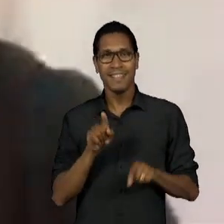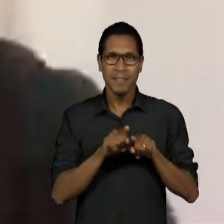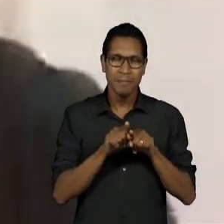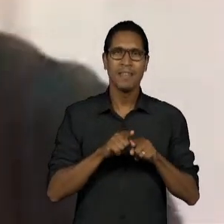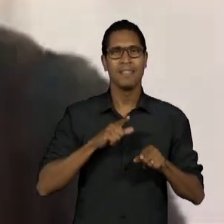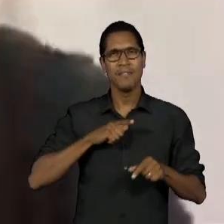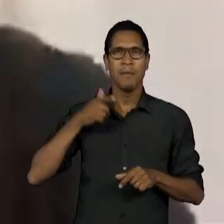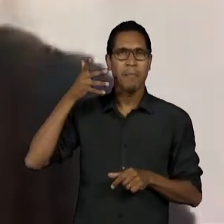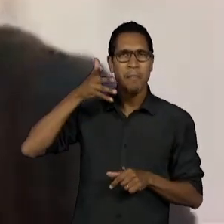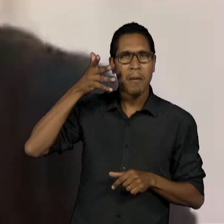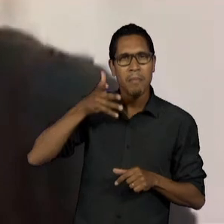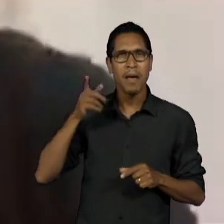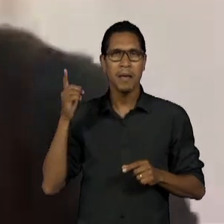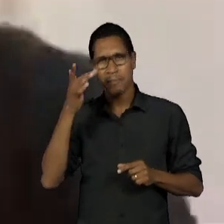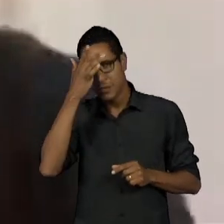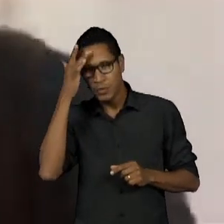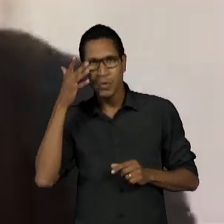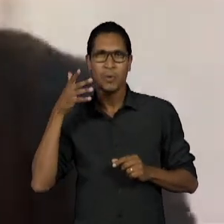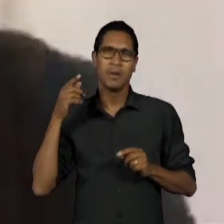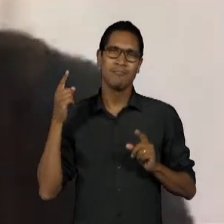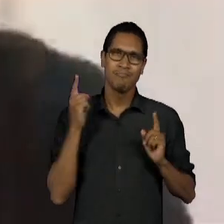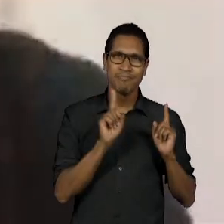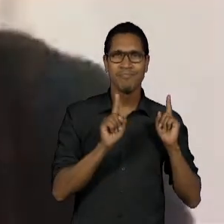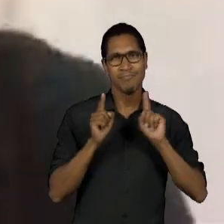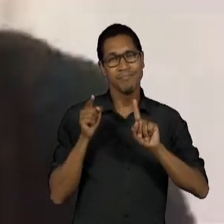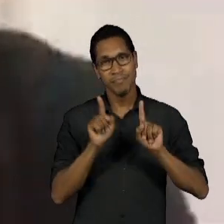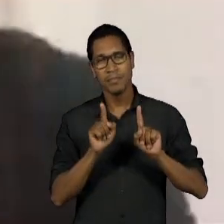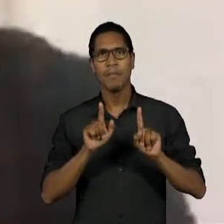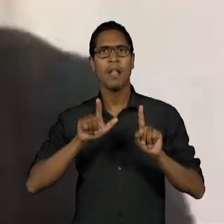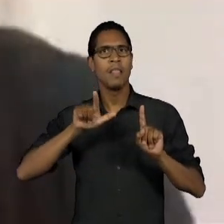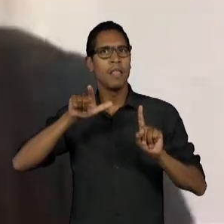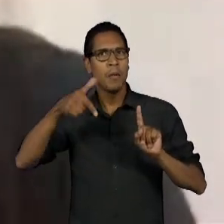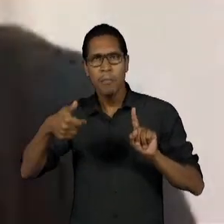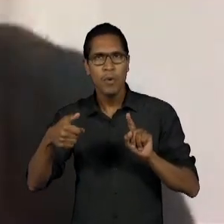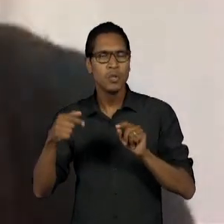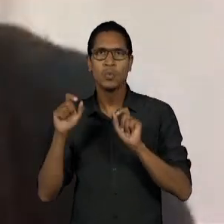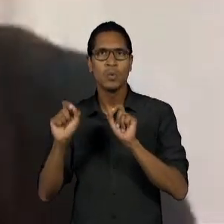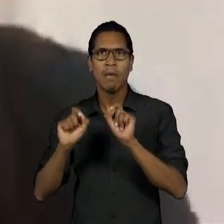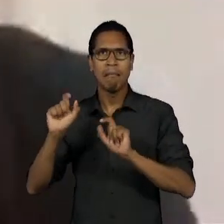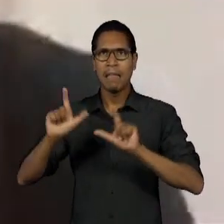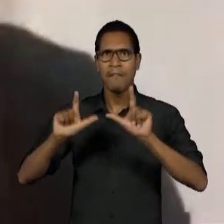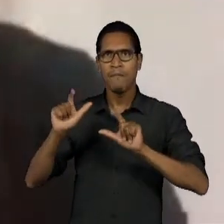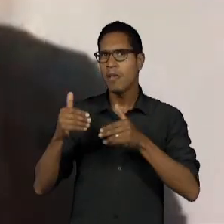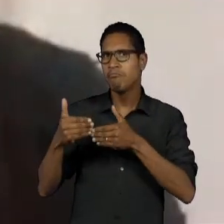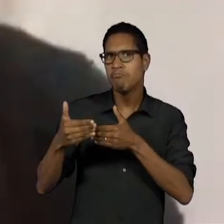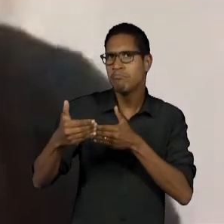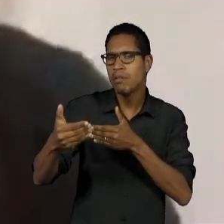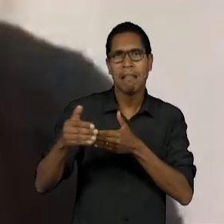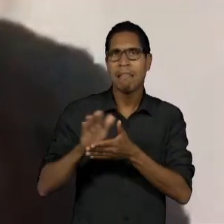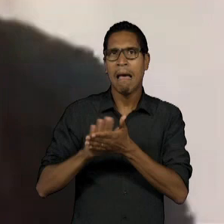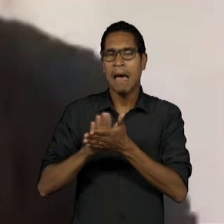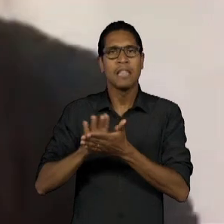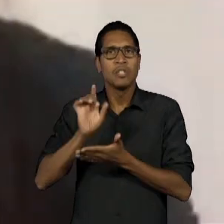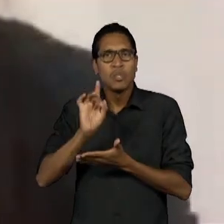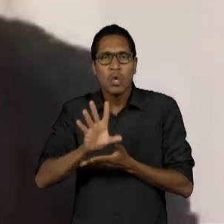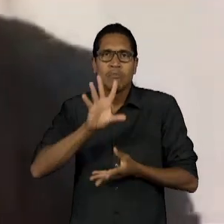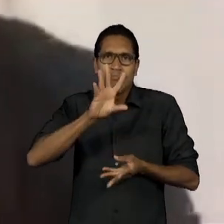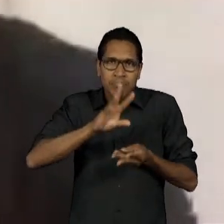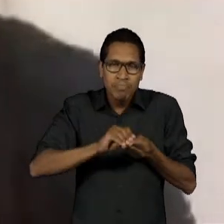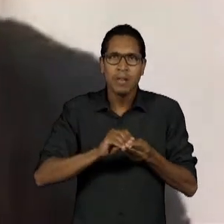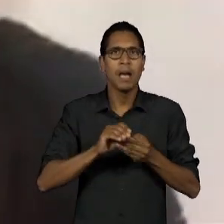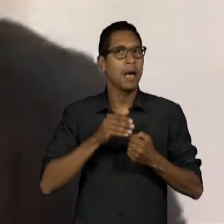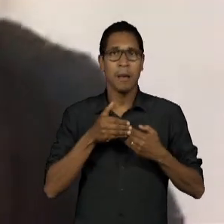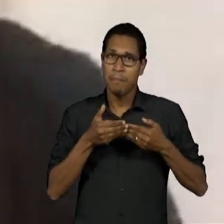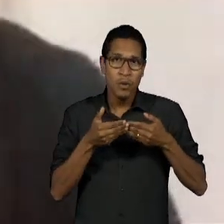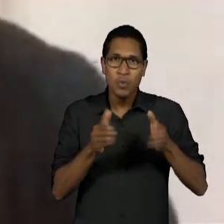aquela coisa toda. Bom, depois não teve programa nenhum, era só mesmo uma apresentação da abertura